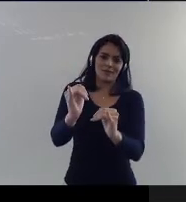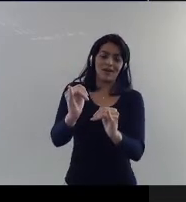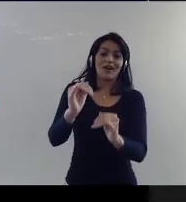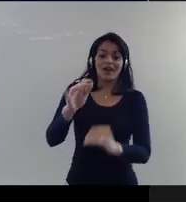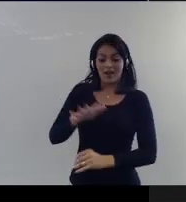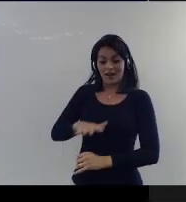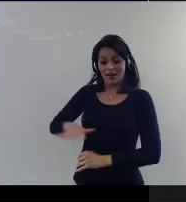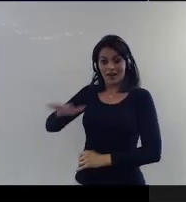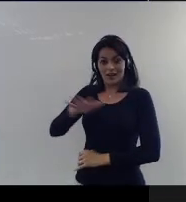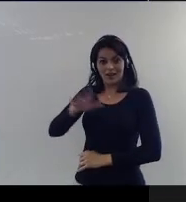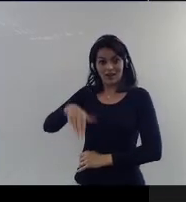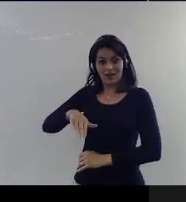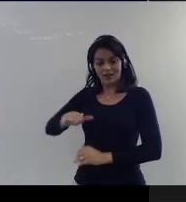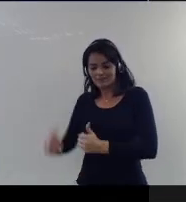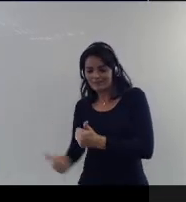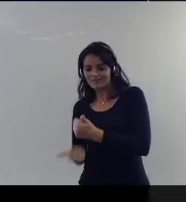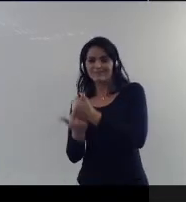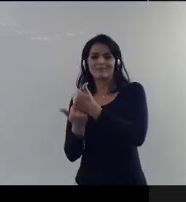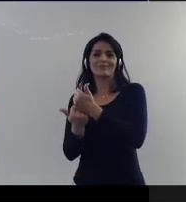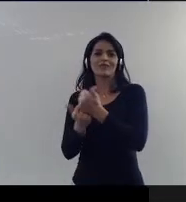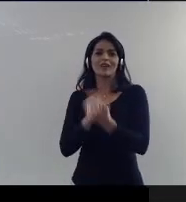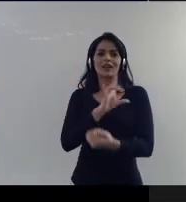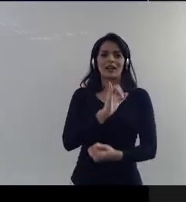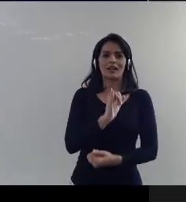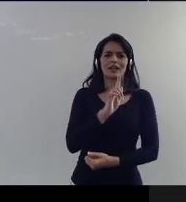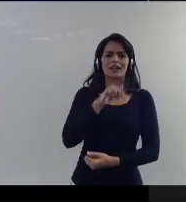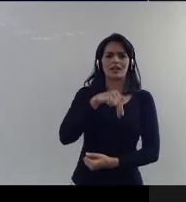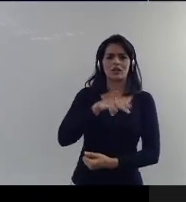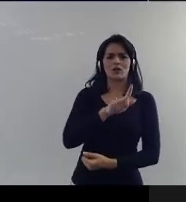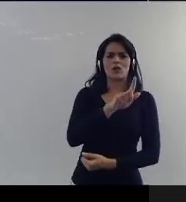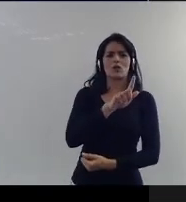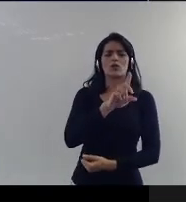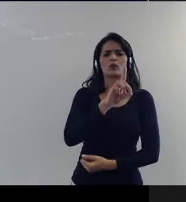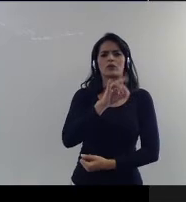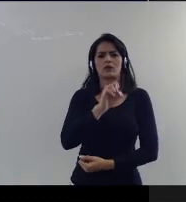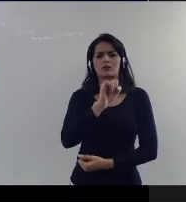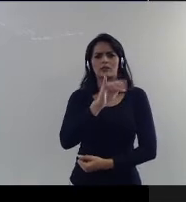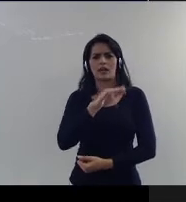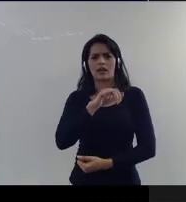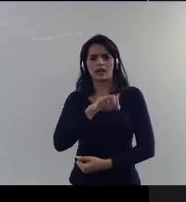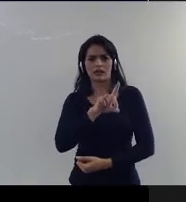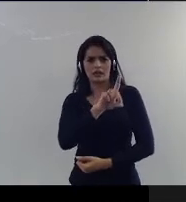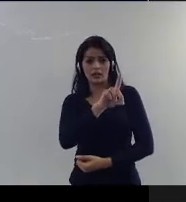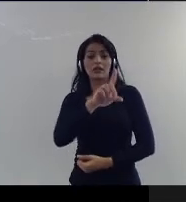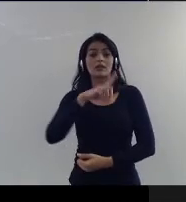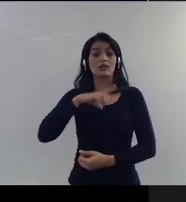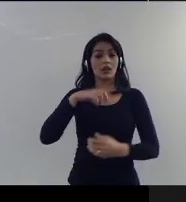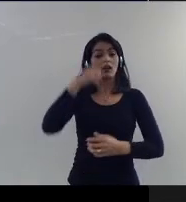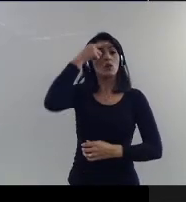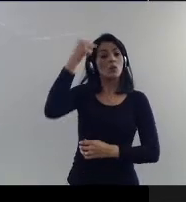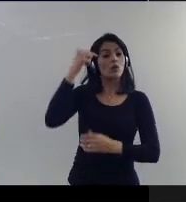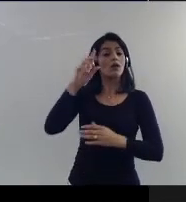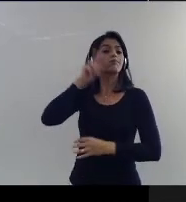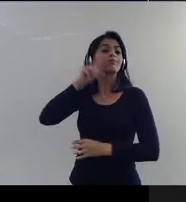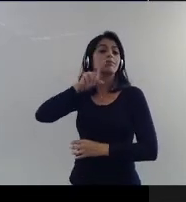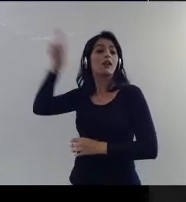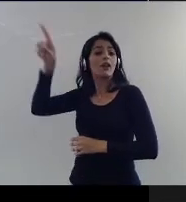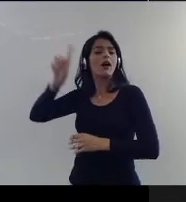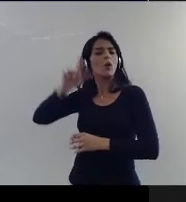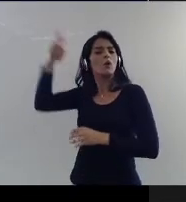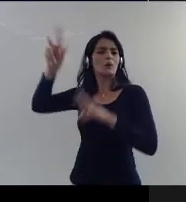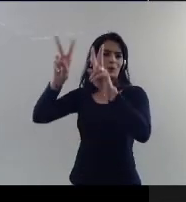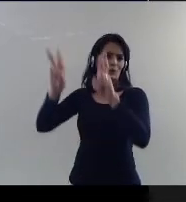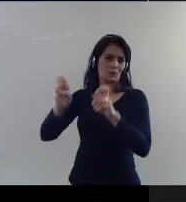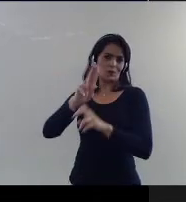né, que é uma sub-área do legal design, que é chamada visual law, em algumas universidades americanas, especialmente, né, ela é